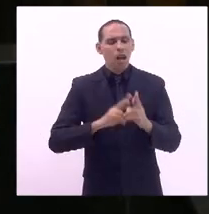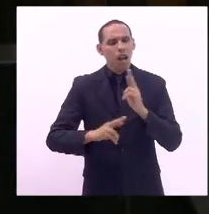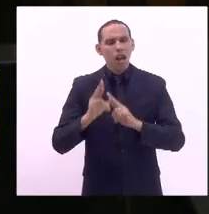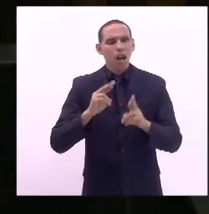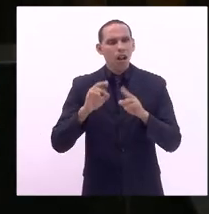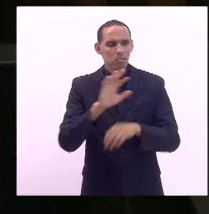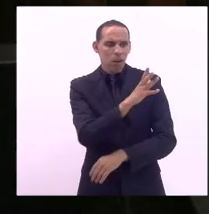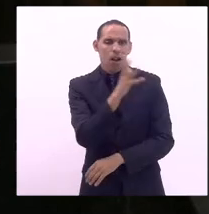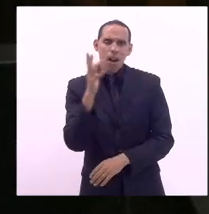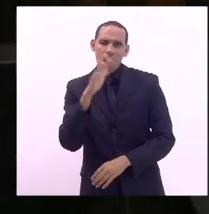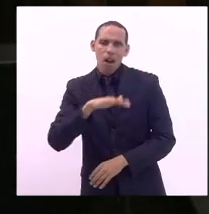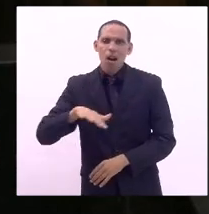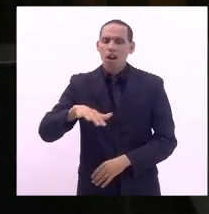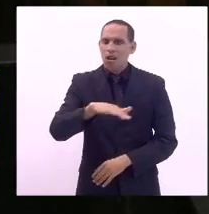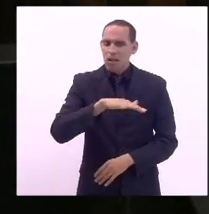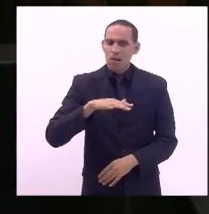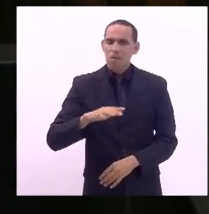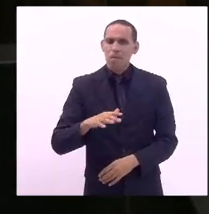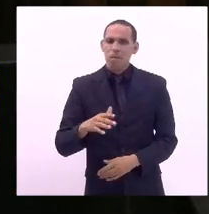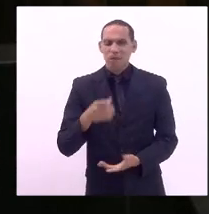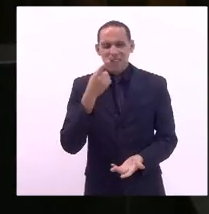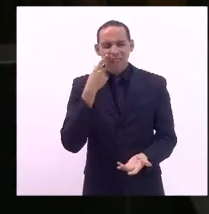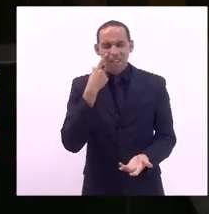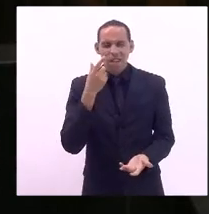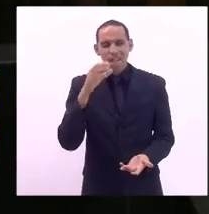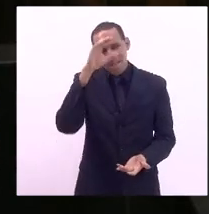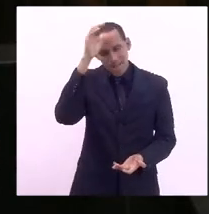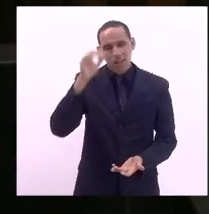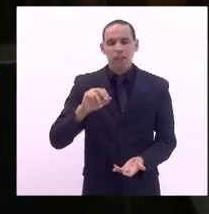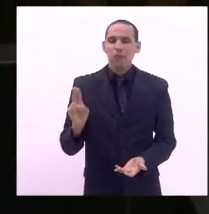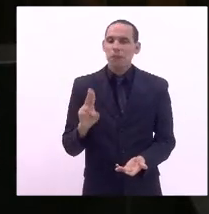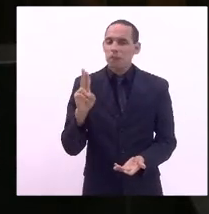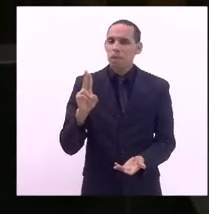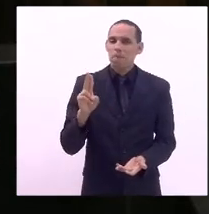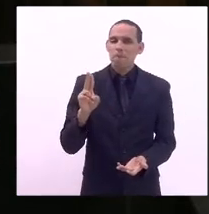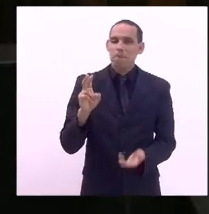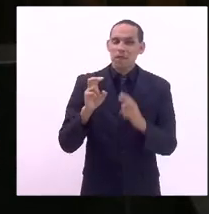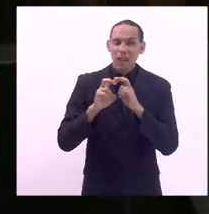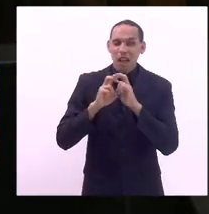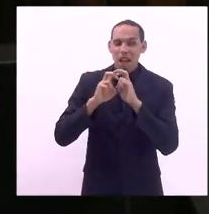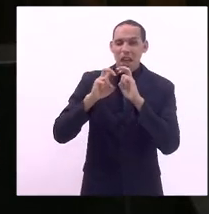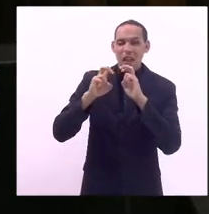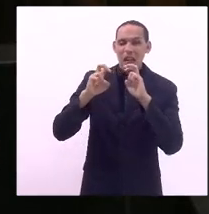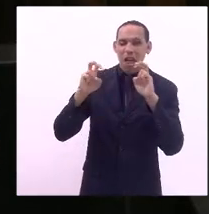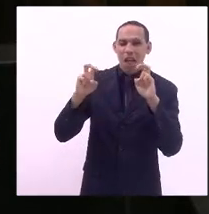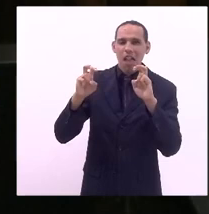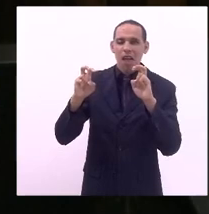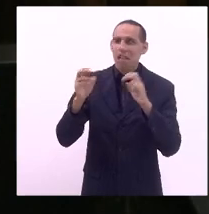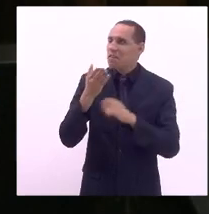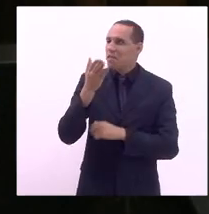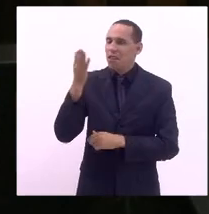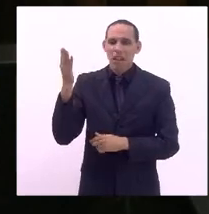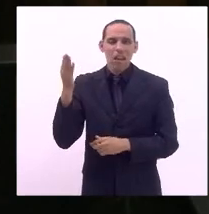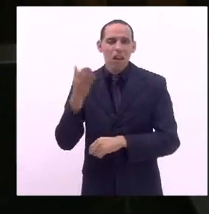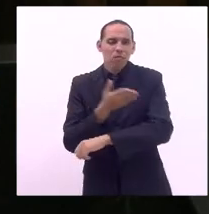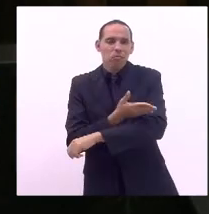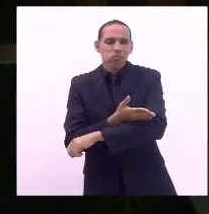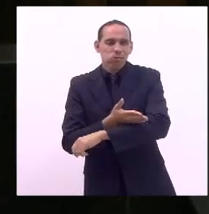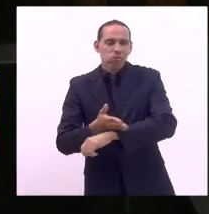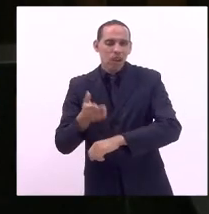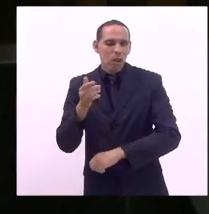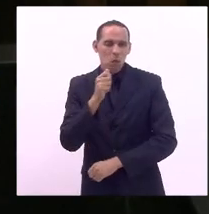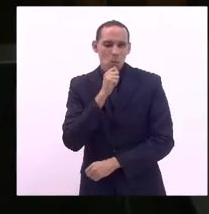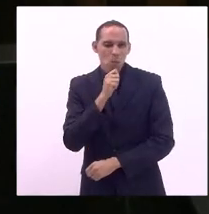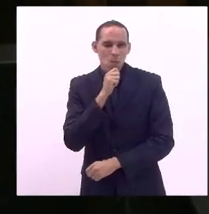natureza. E a gente vê, deputada Tia Ju, que os gritos de falta de educação que marcam aqui a